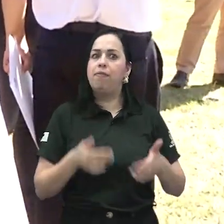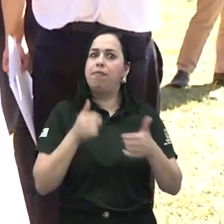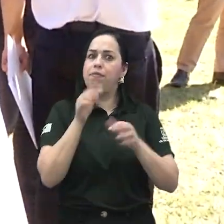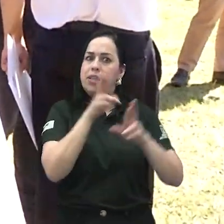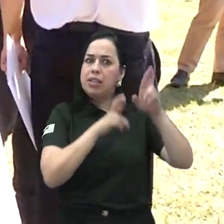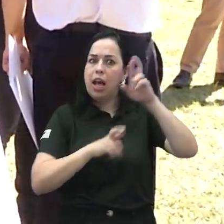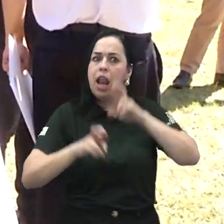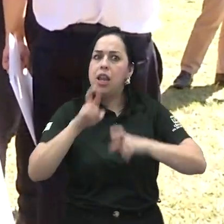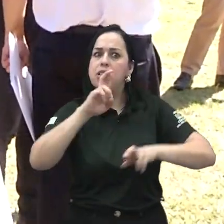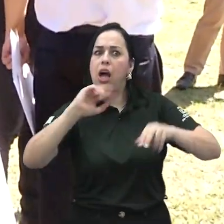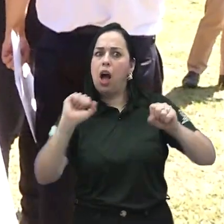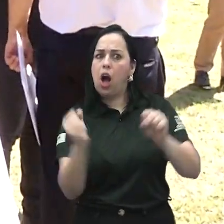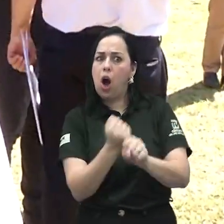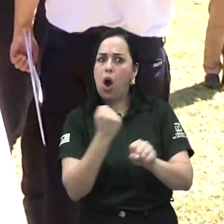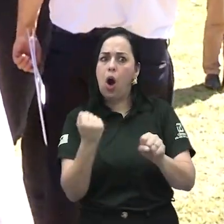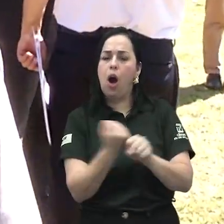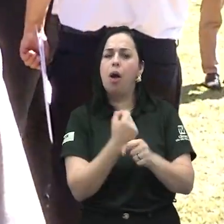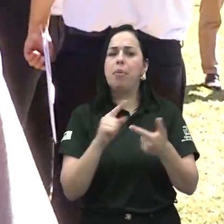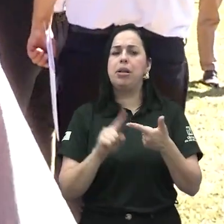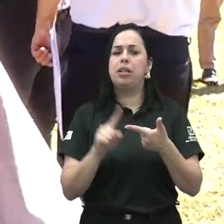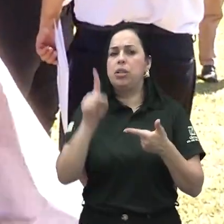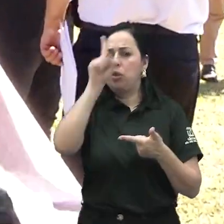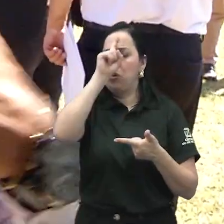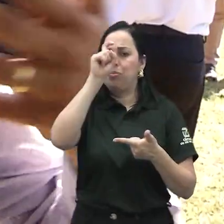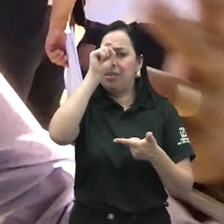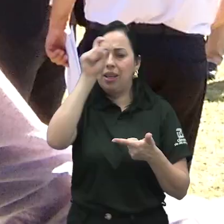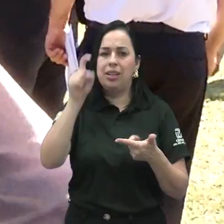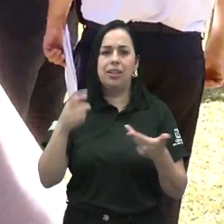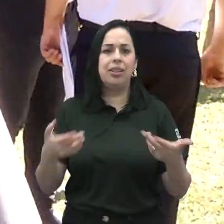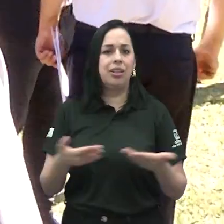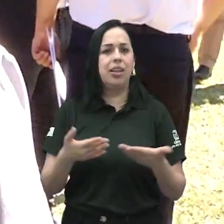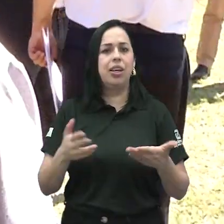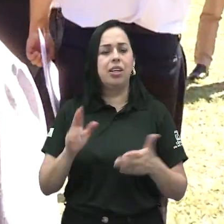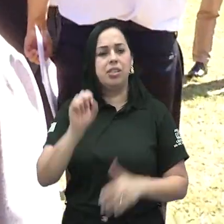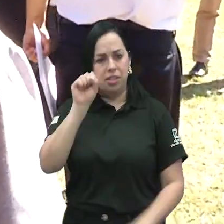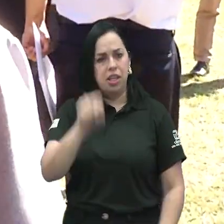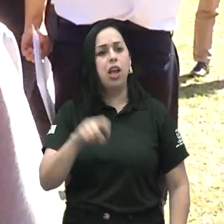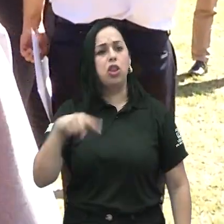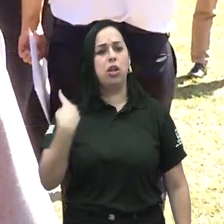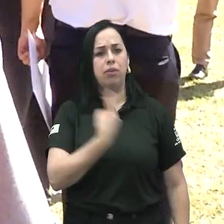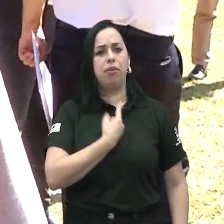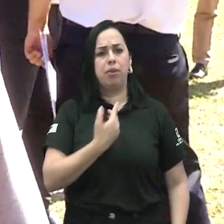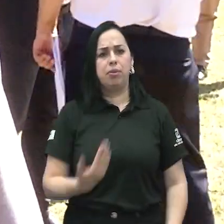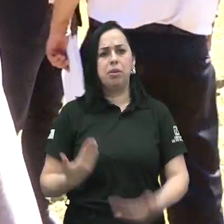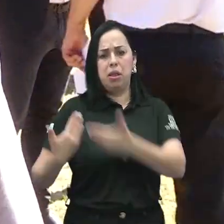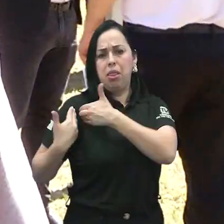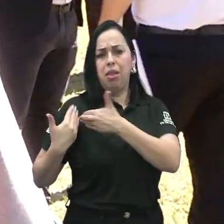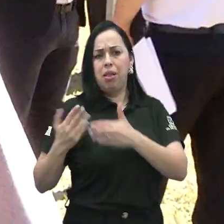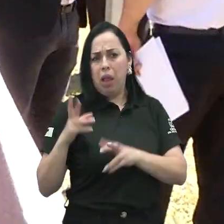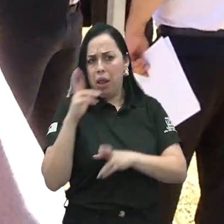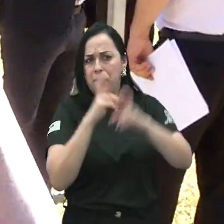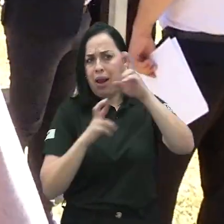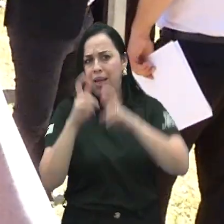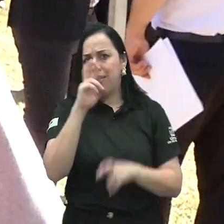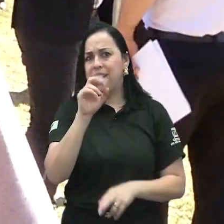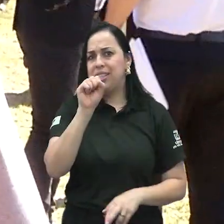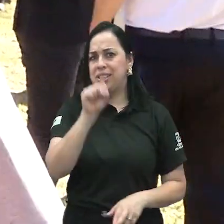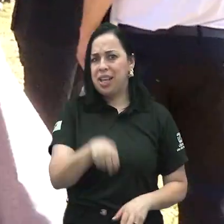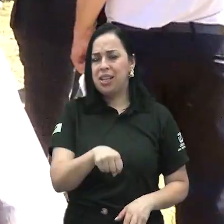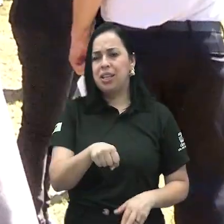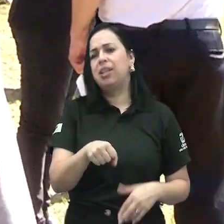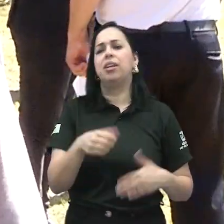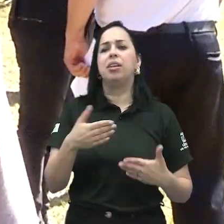acompanha dia a dia na fiscalização, né, de obras, de maternidade, de hospitais. E a Câmara, sim, vai ficar